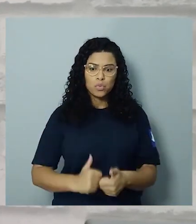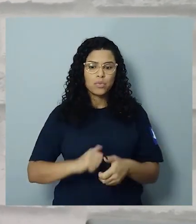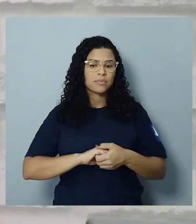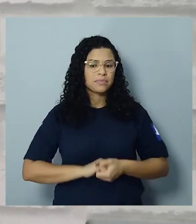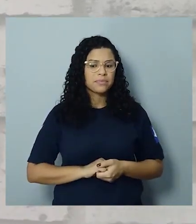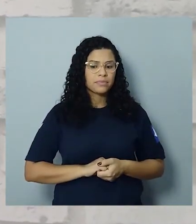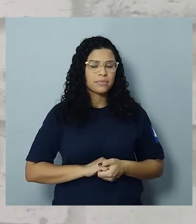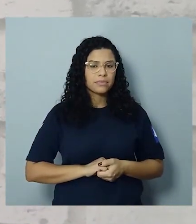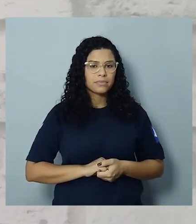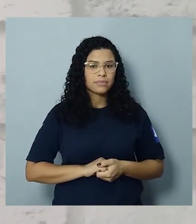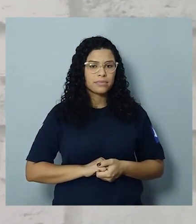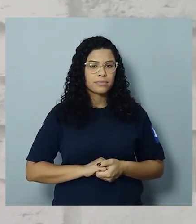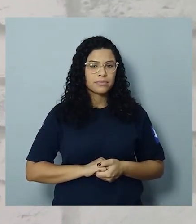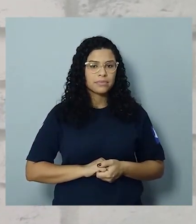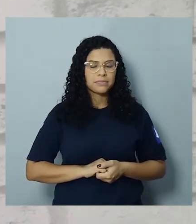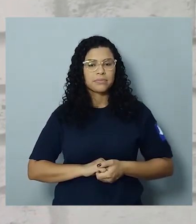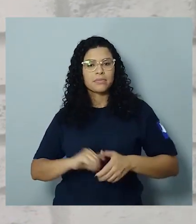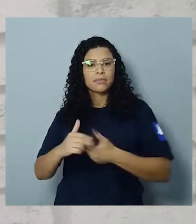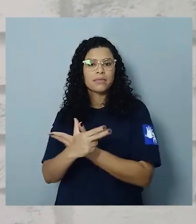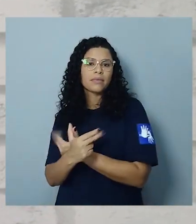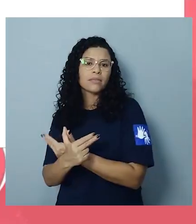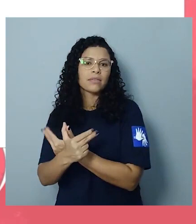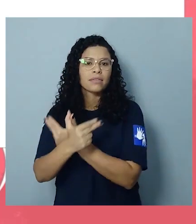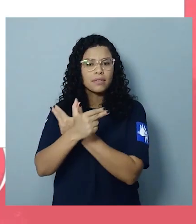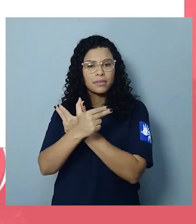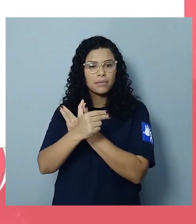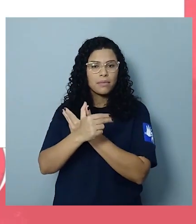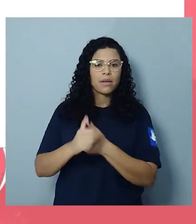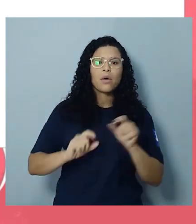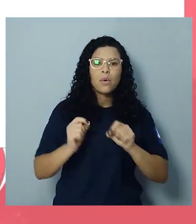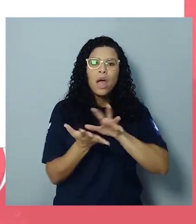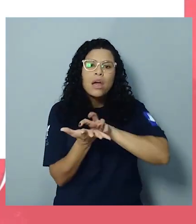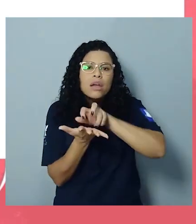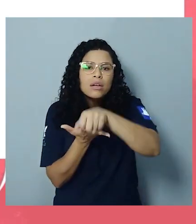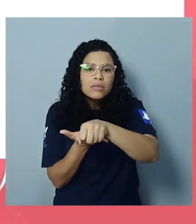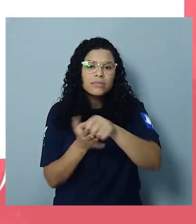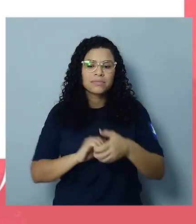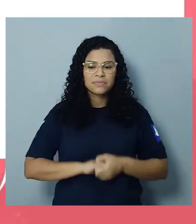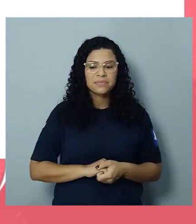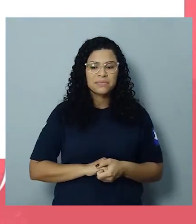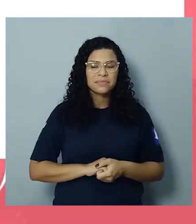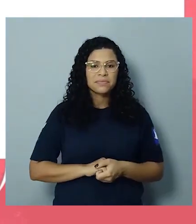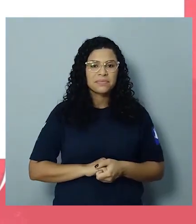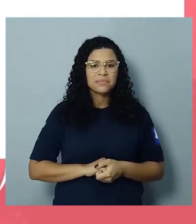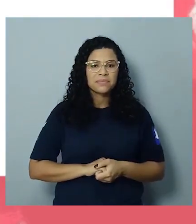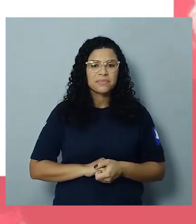for e Belo favorzinho o Arthur disse na